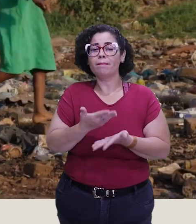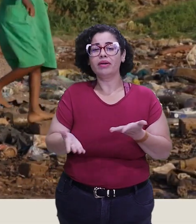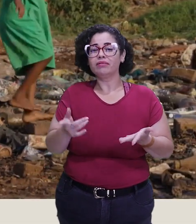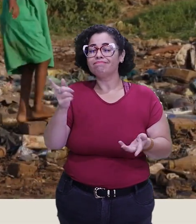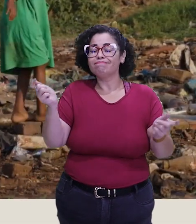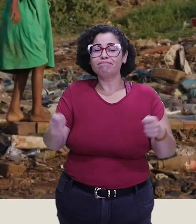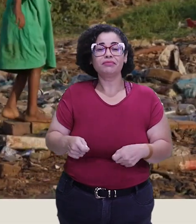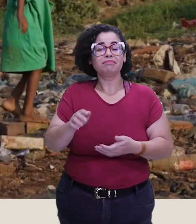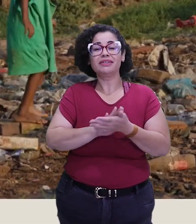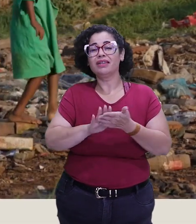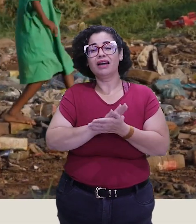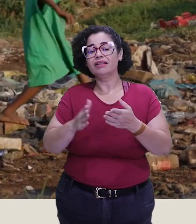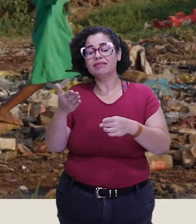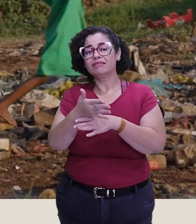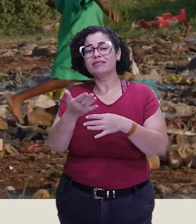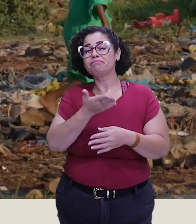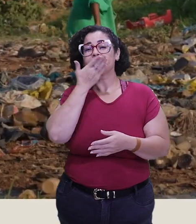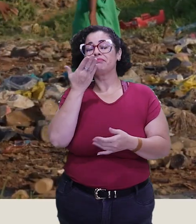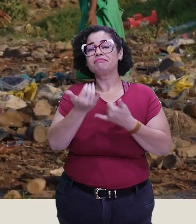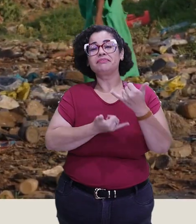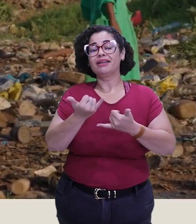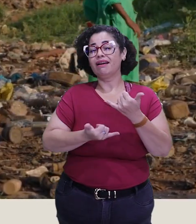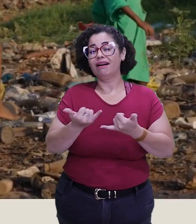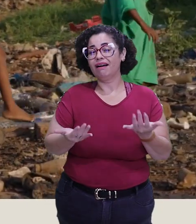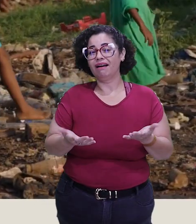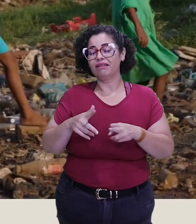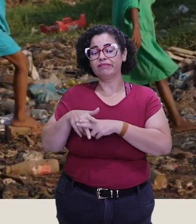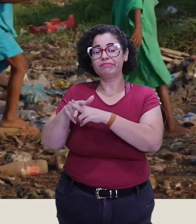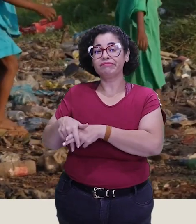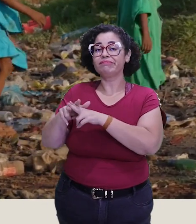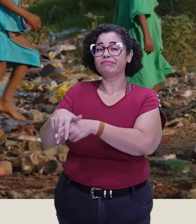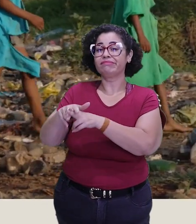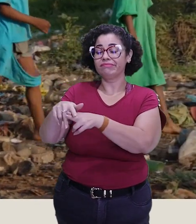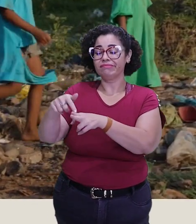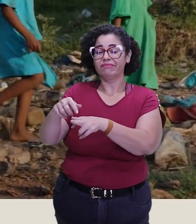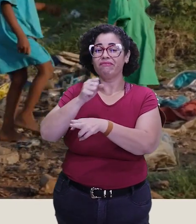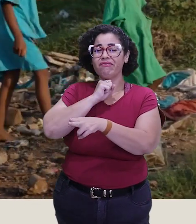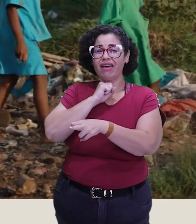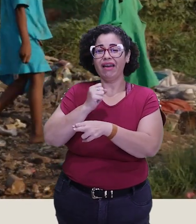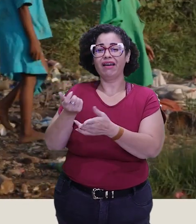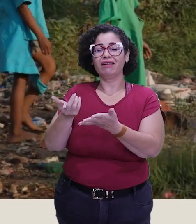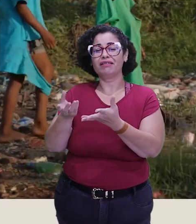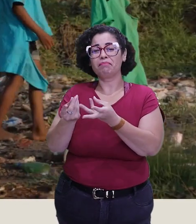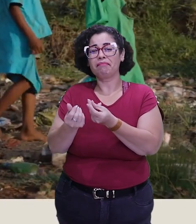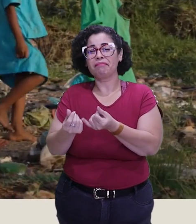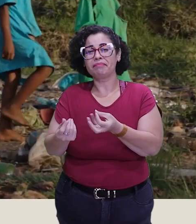Sequer a possibilidade de brincar em um brinquedo já velho,